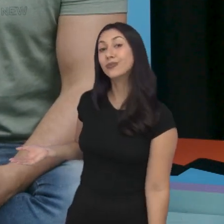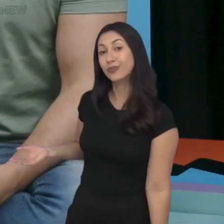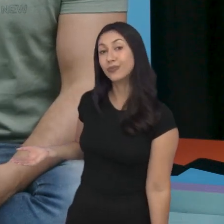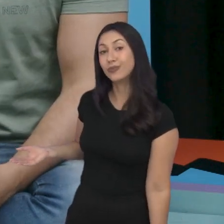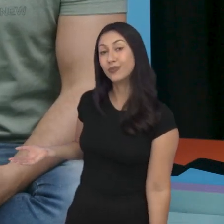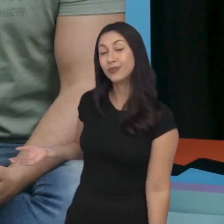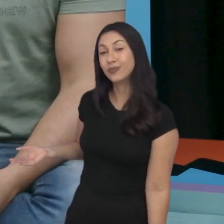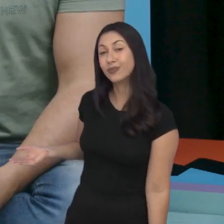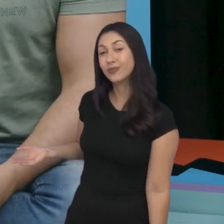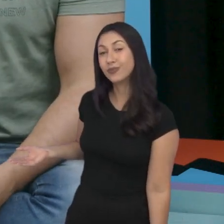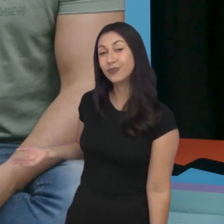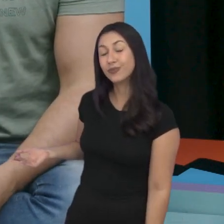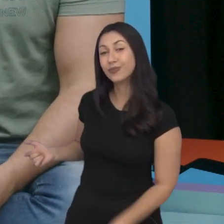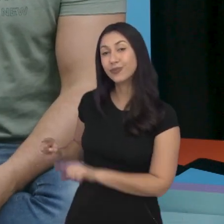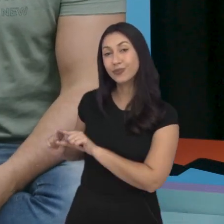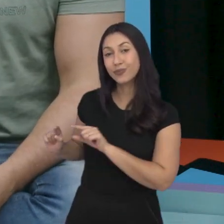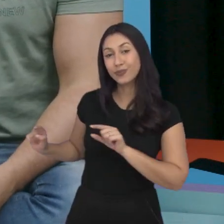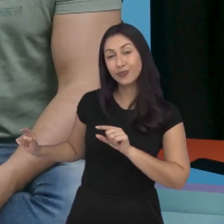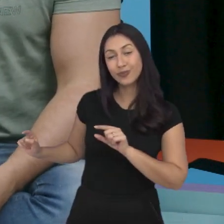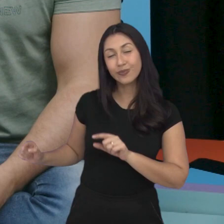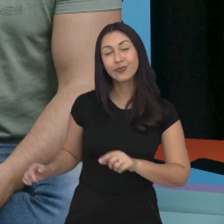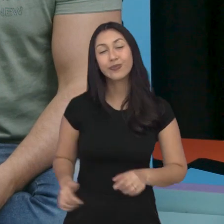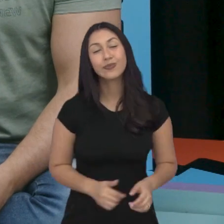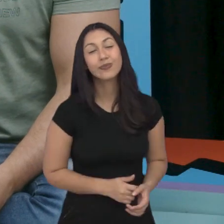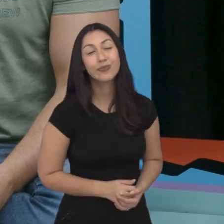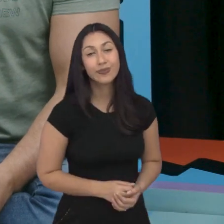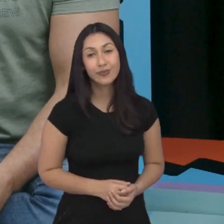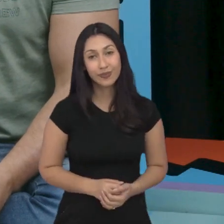curbis.coman, com M de Maria no final,